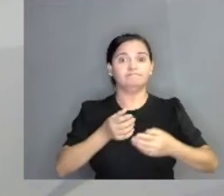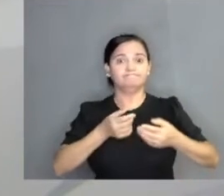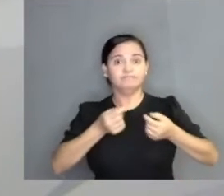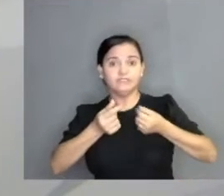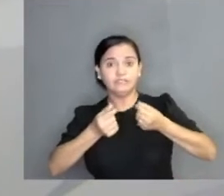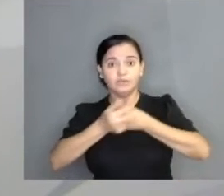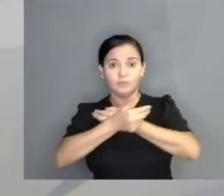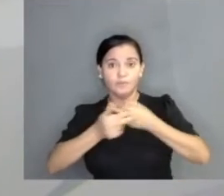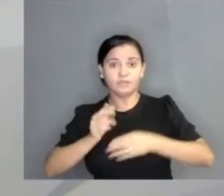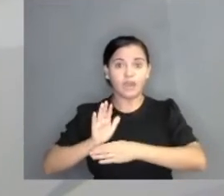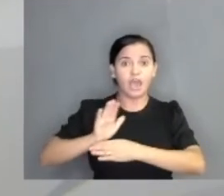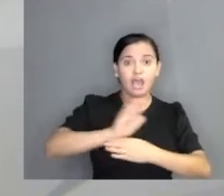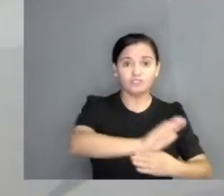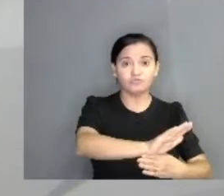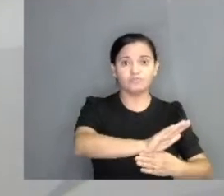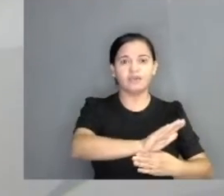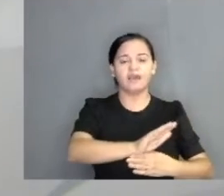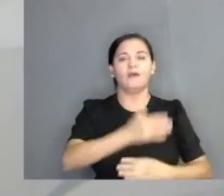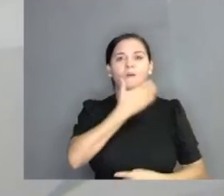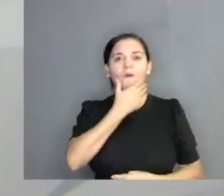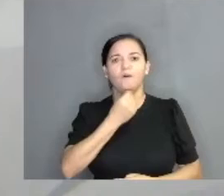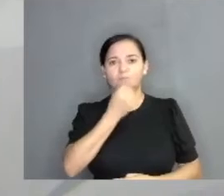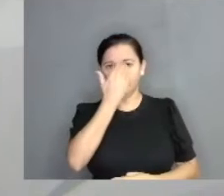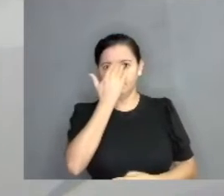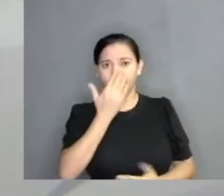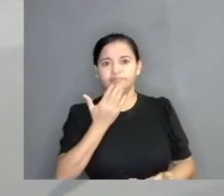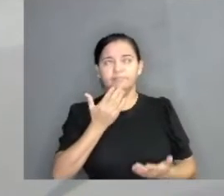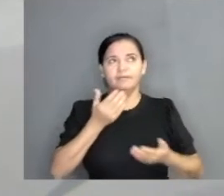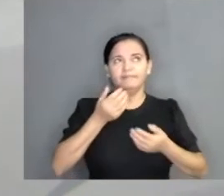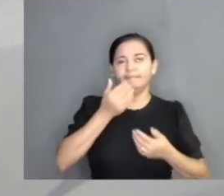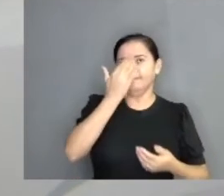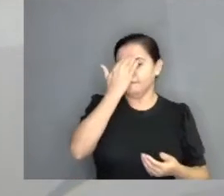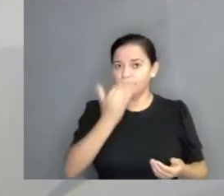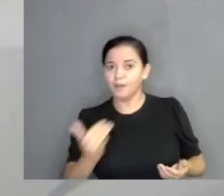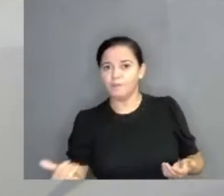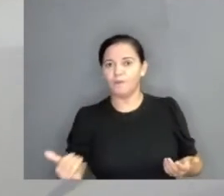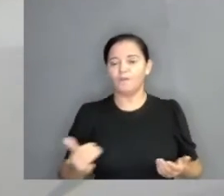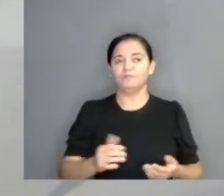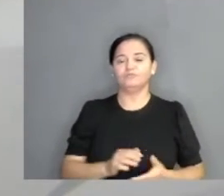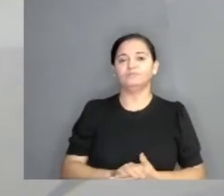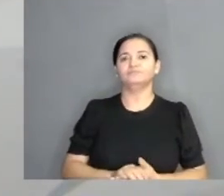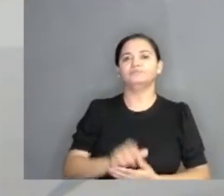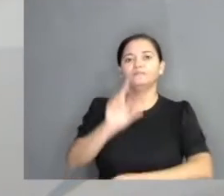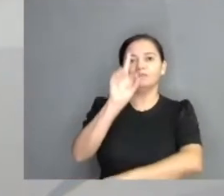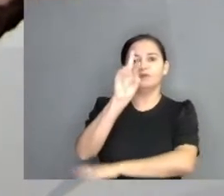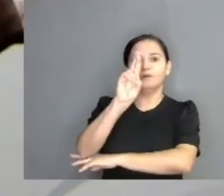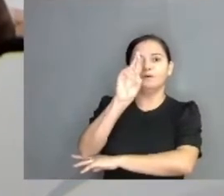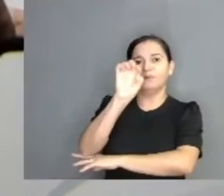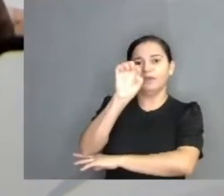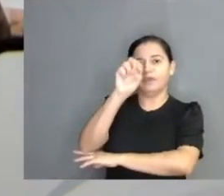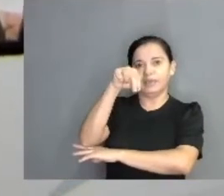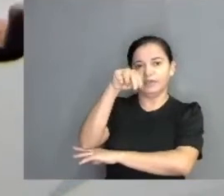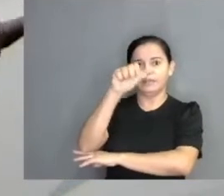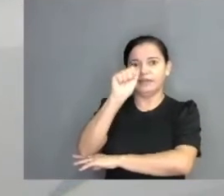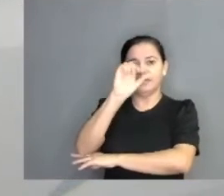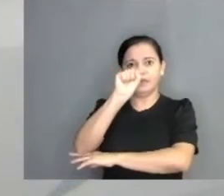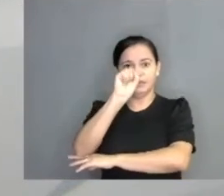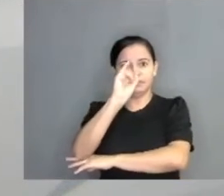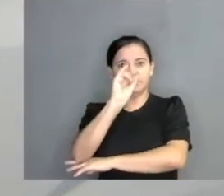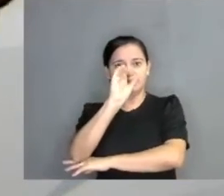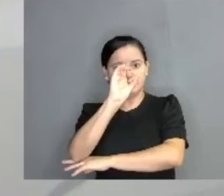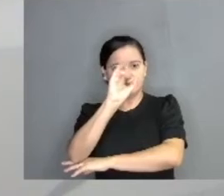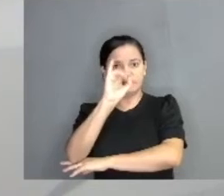Tá? Então o Renascimento ele demonstra a preocupação em mostrar a grandeza, né,